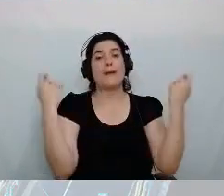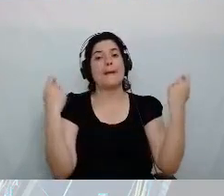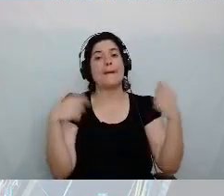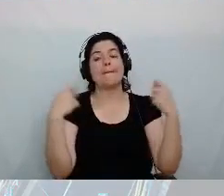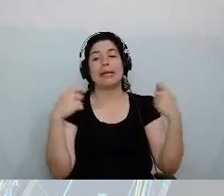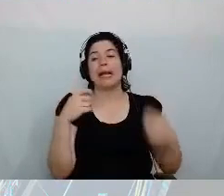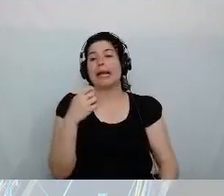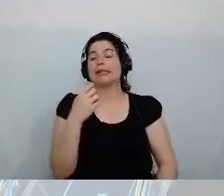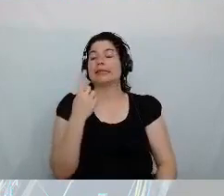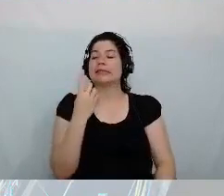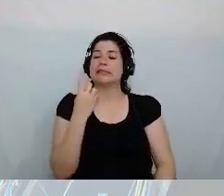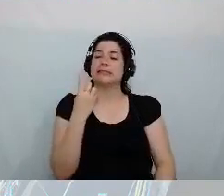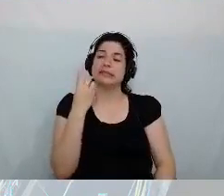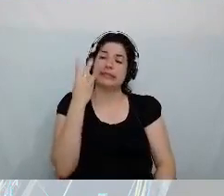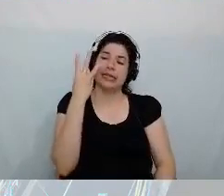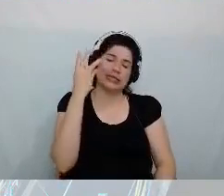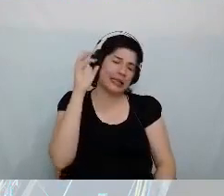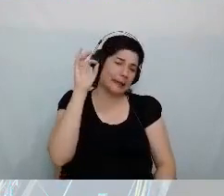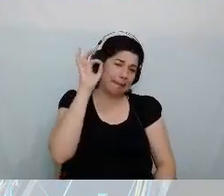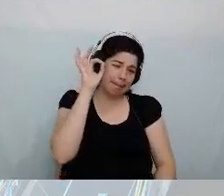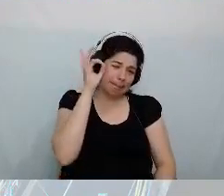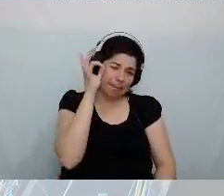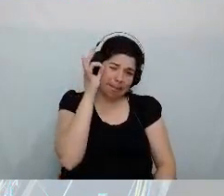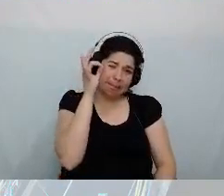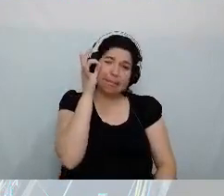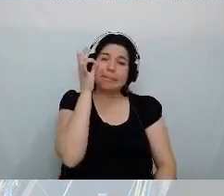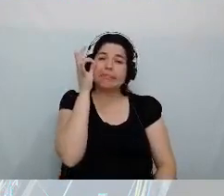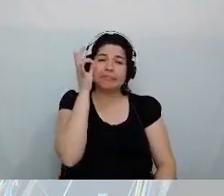13 milissegundos, tipo um ping,